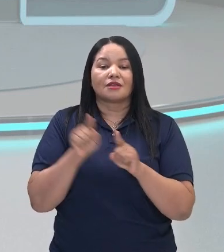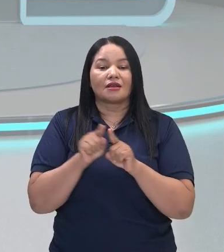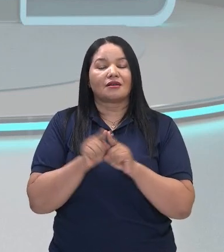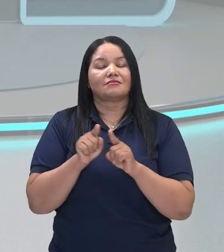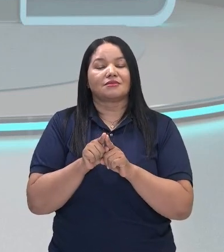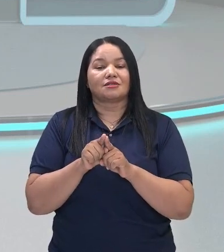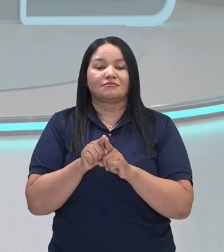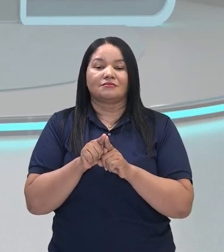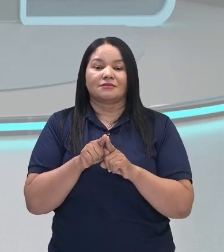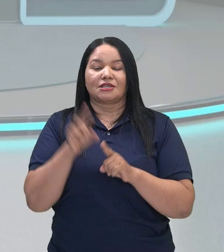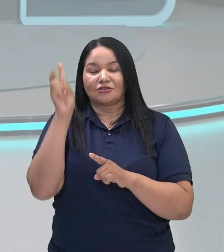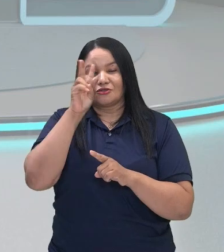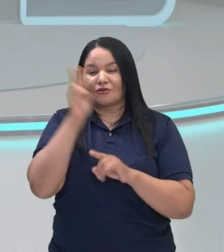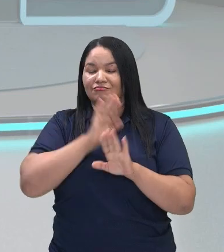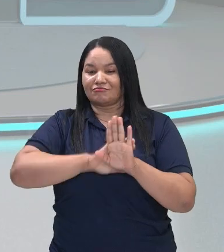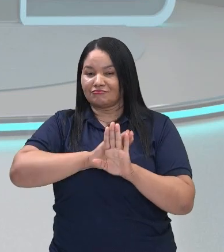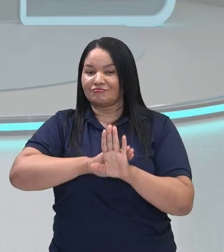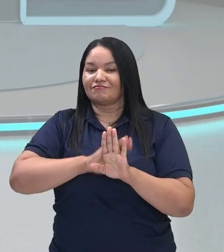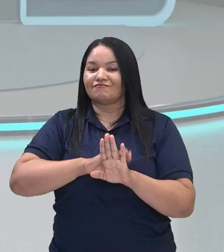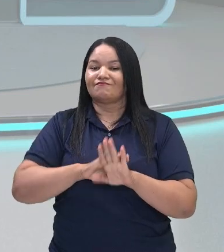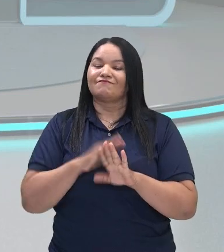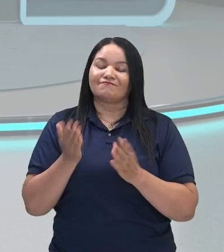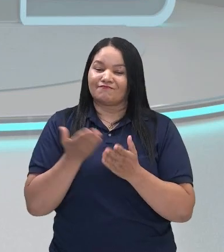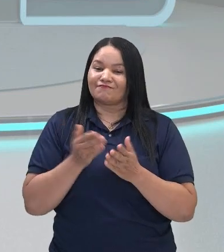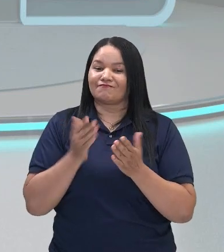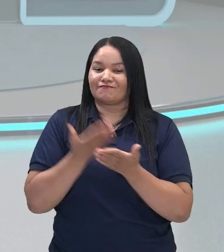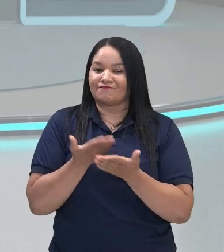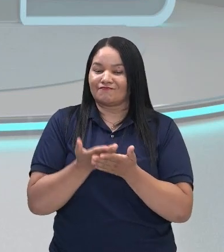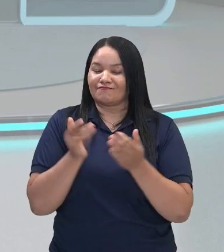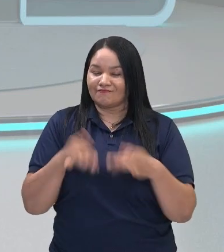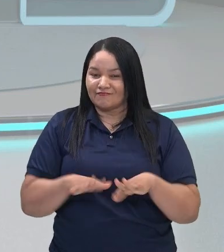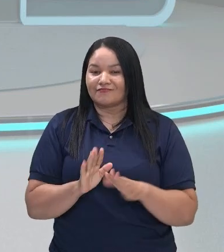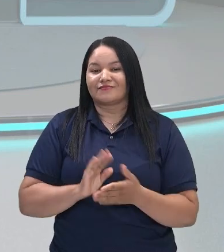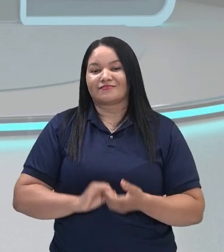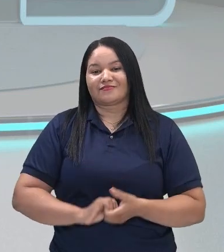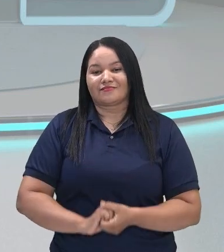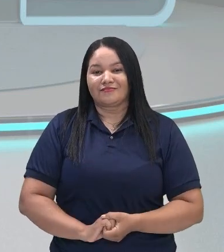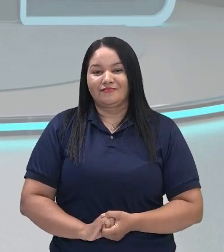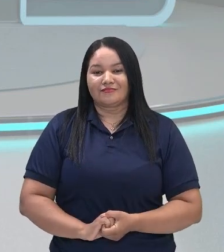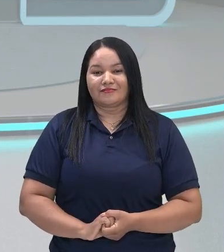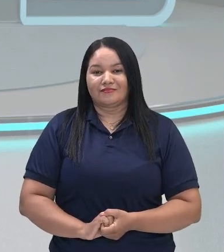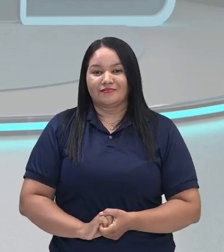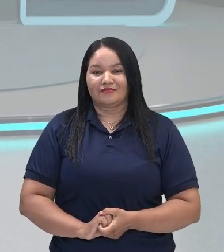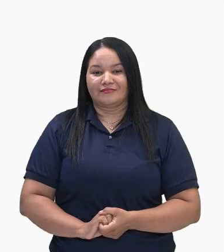também tem toda uma história por trás. Assim, vamos chegando ao final da nossa aula de hoje.